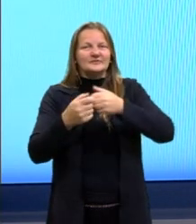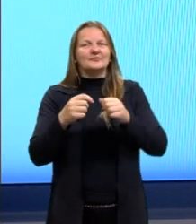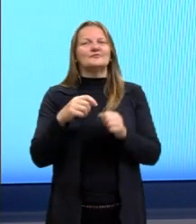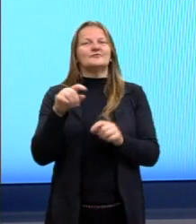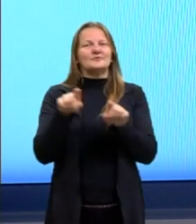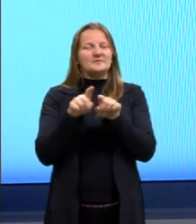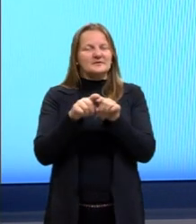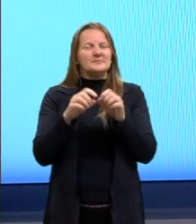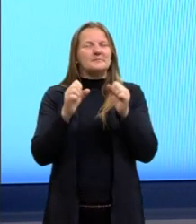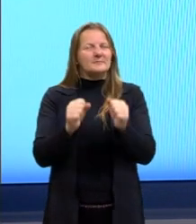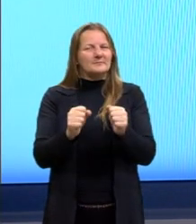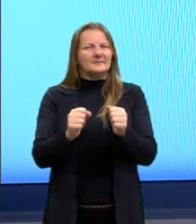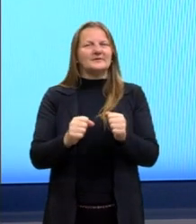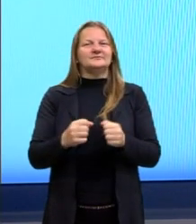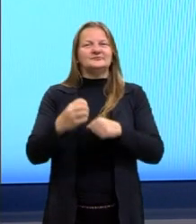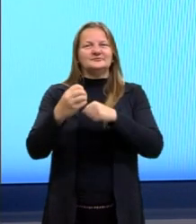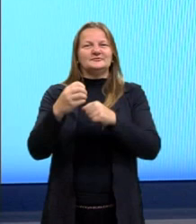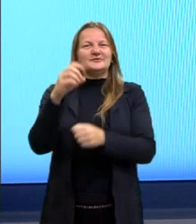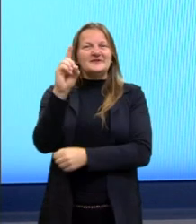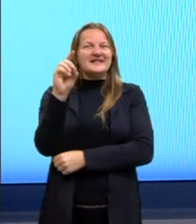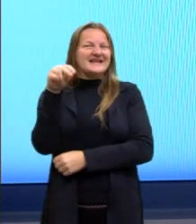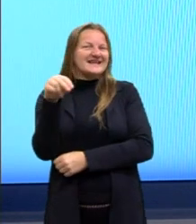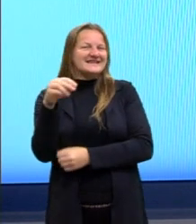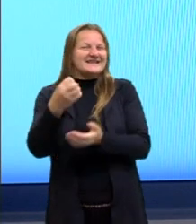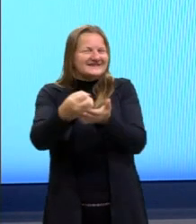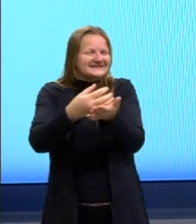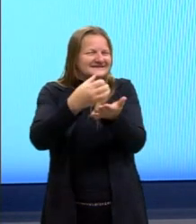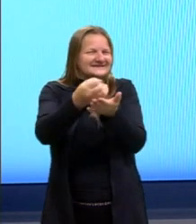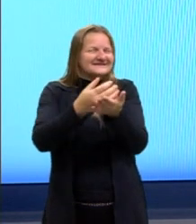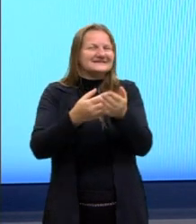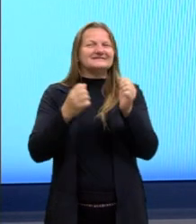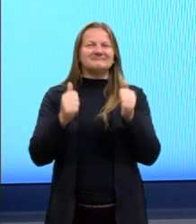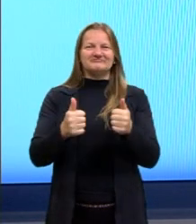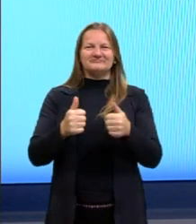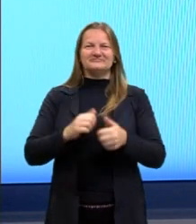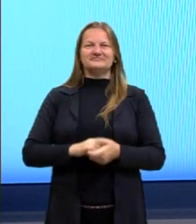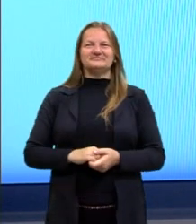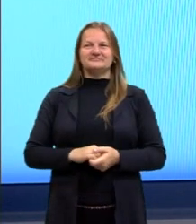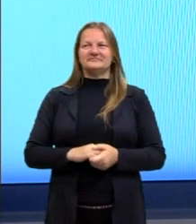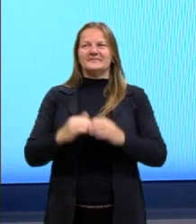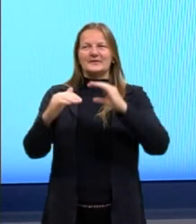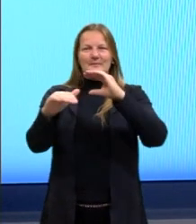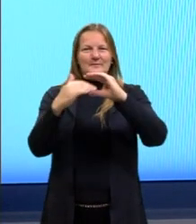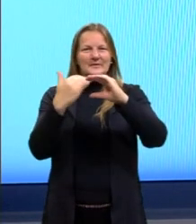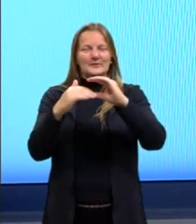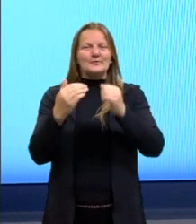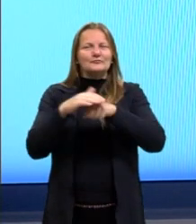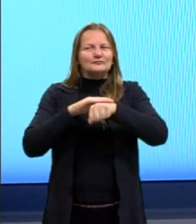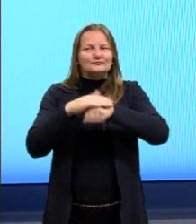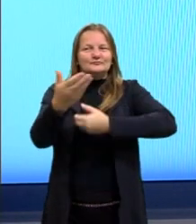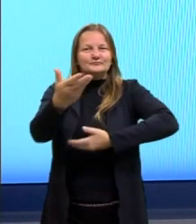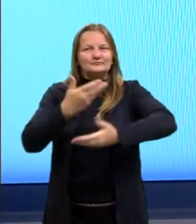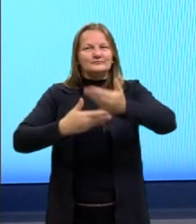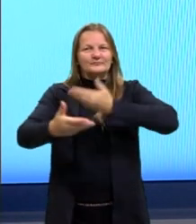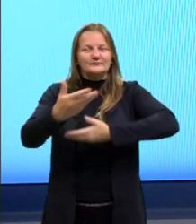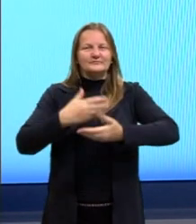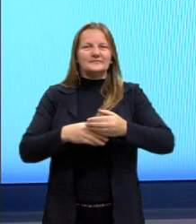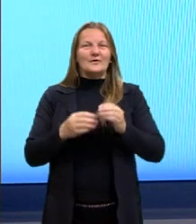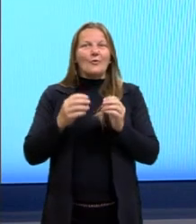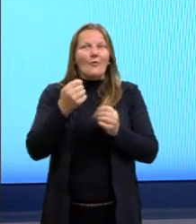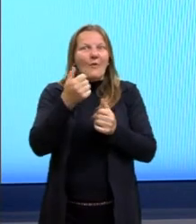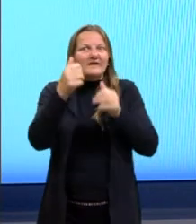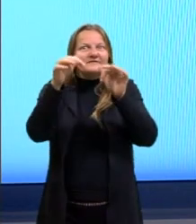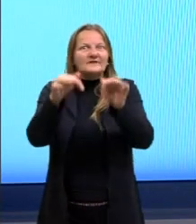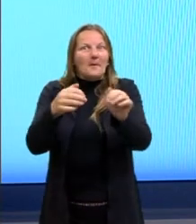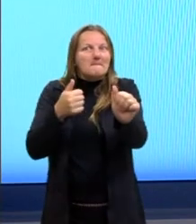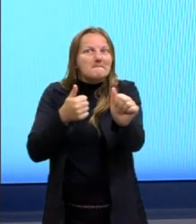me mandar aí uma ADM né mandar uma mensagem para mim também me mandar um e-mail para que a gente possa conversar aí nessa reta final